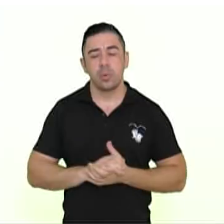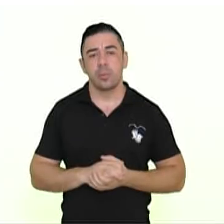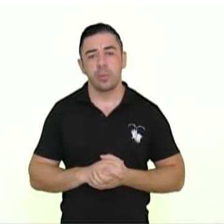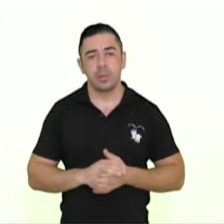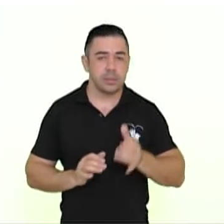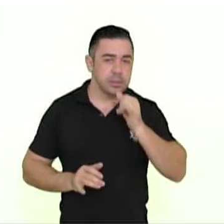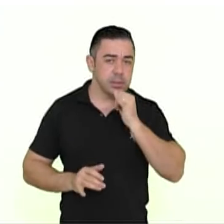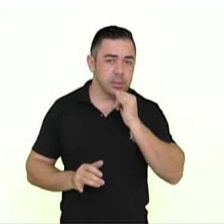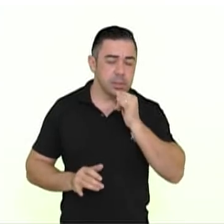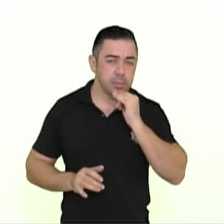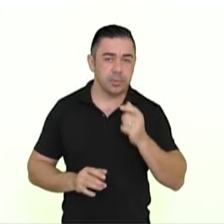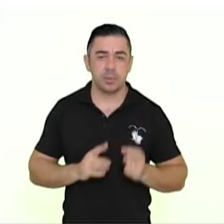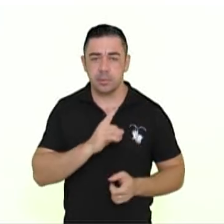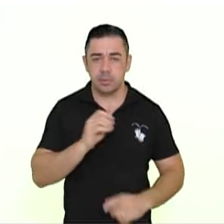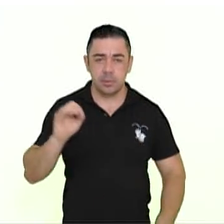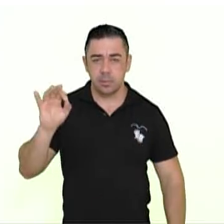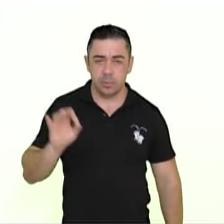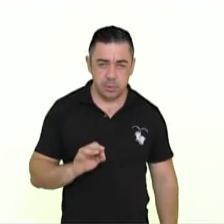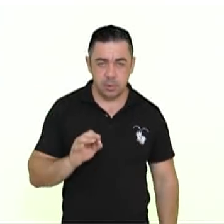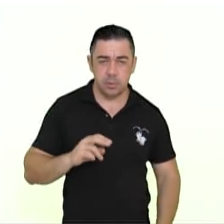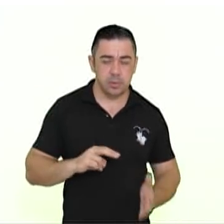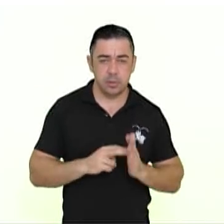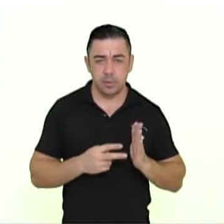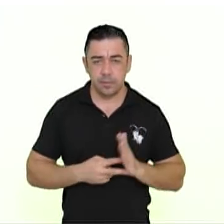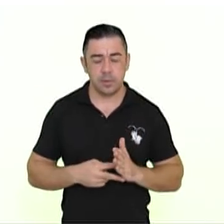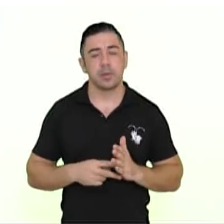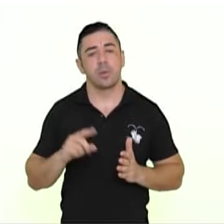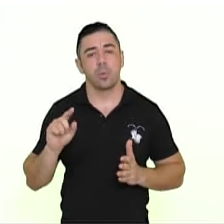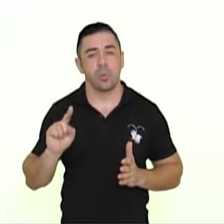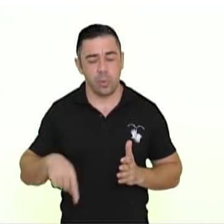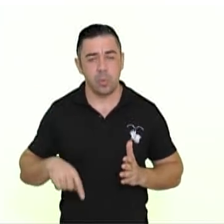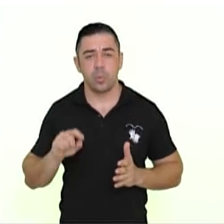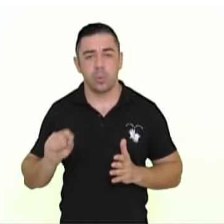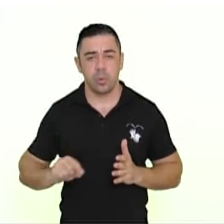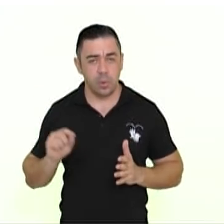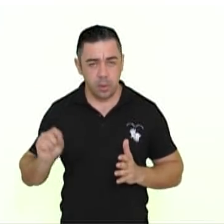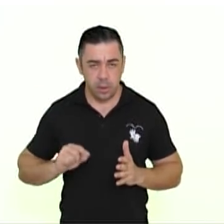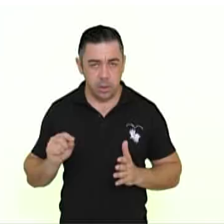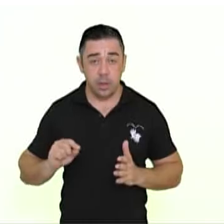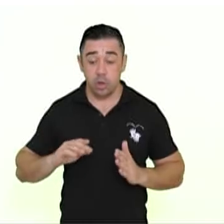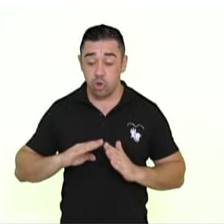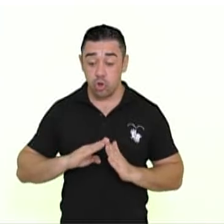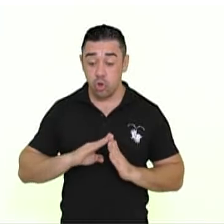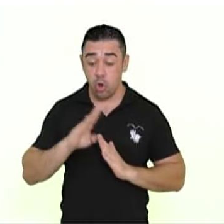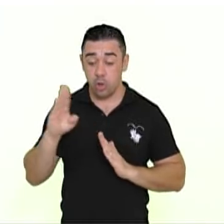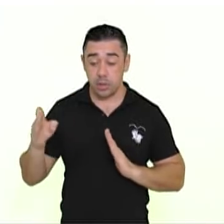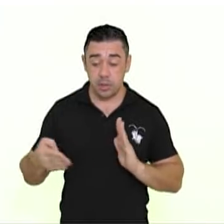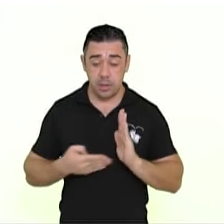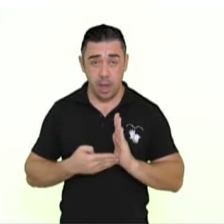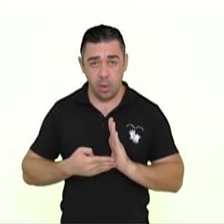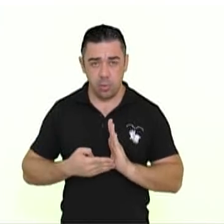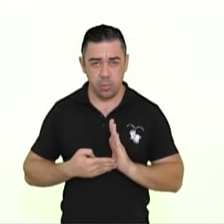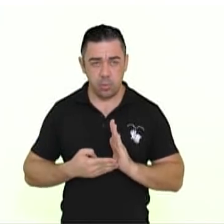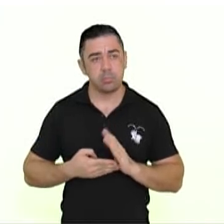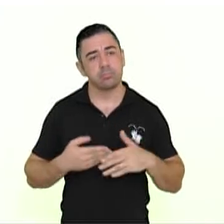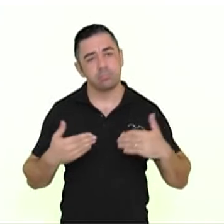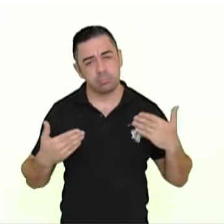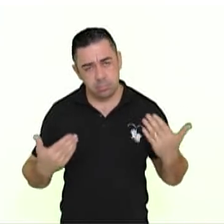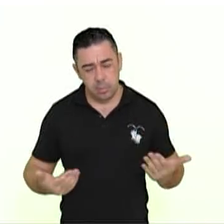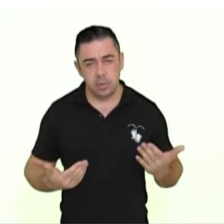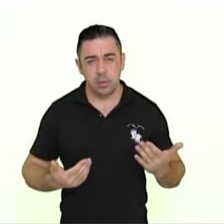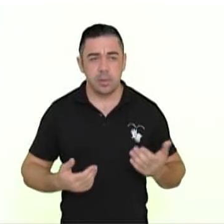quando consideramos 100% de algo, estamos levando em conta o total daquilo. No caso